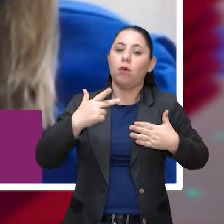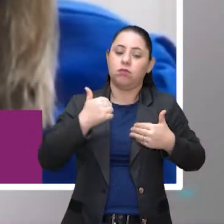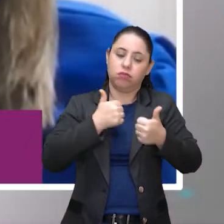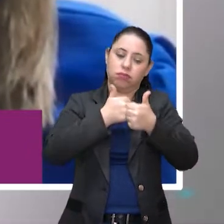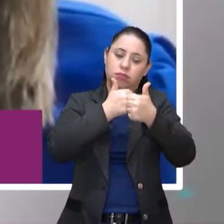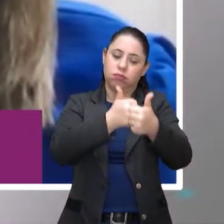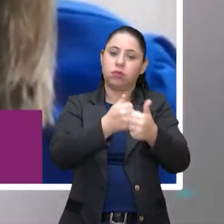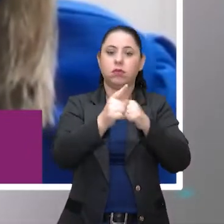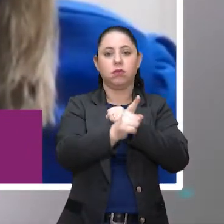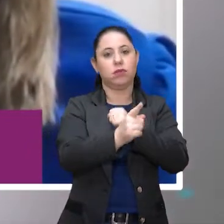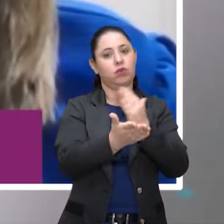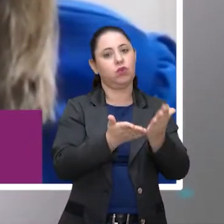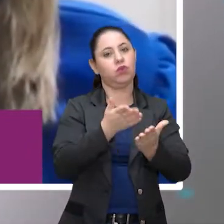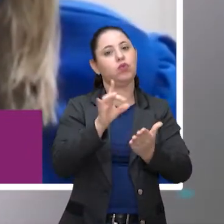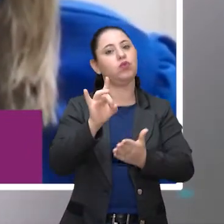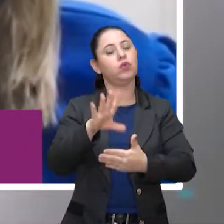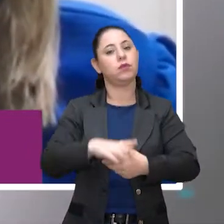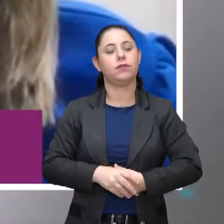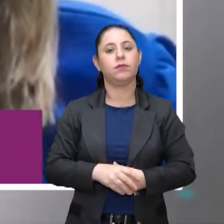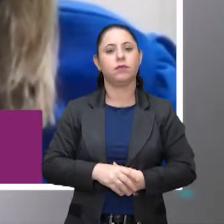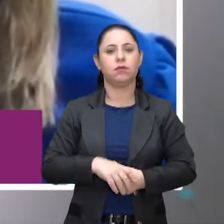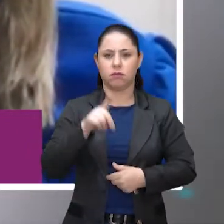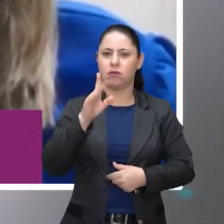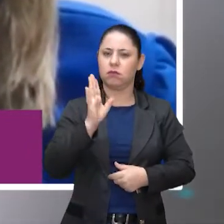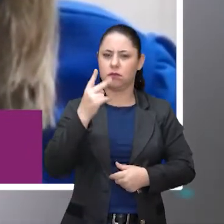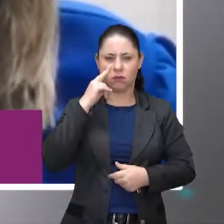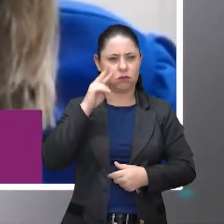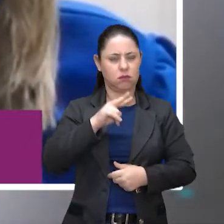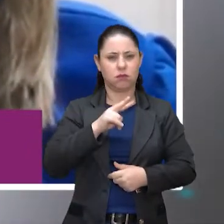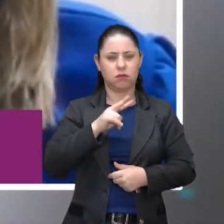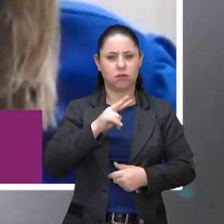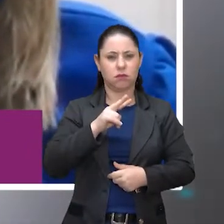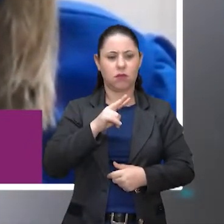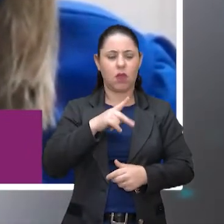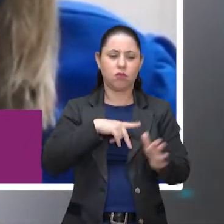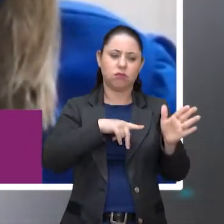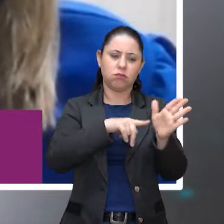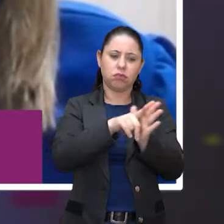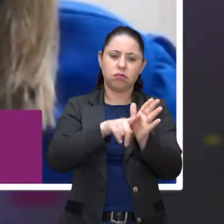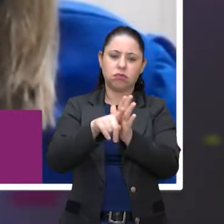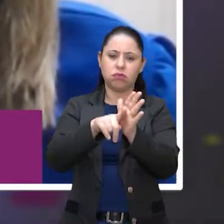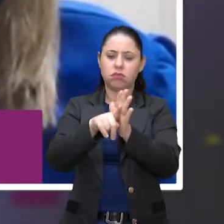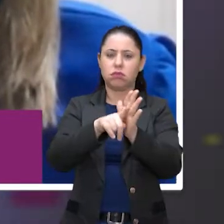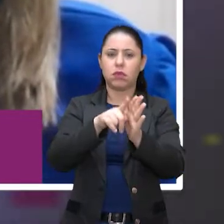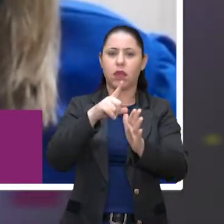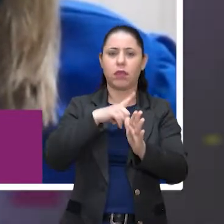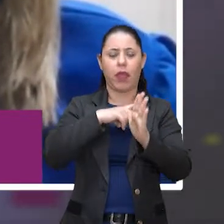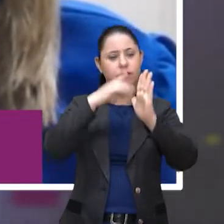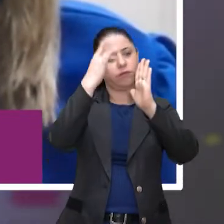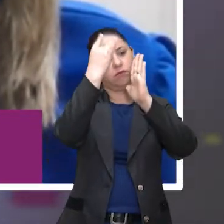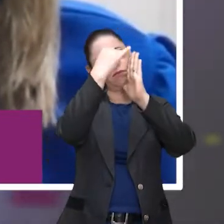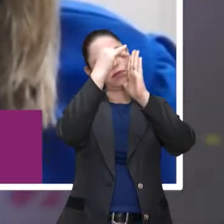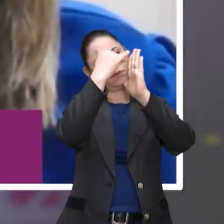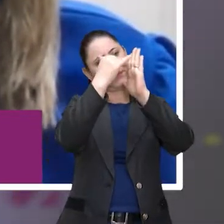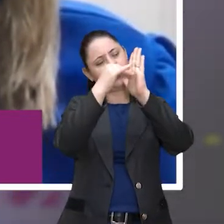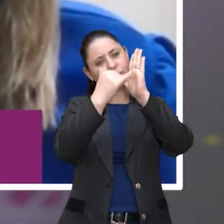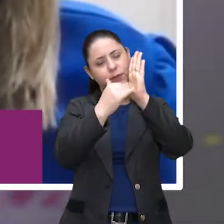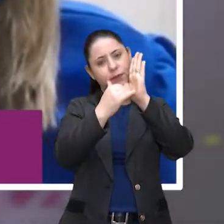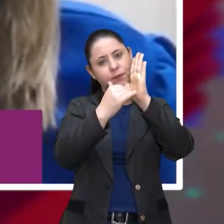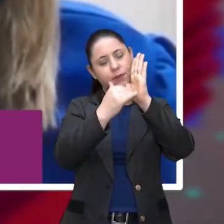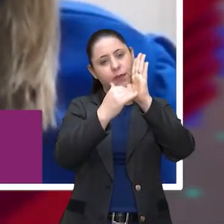de acompanhamento. Acho que você já deve ter visto, né, nos exames, que existe uma